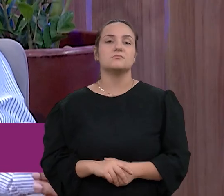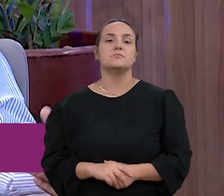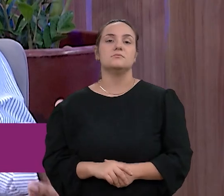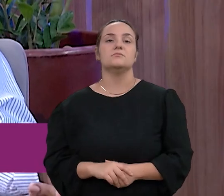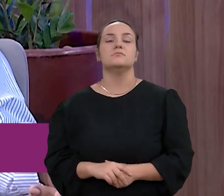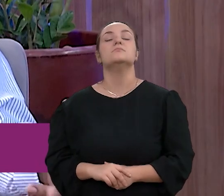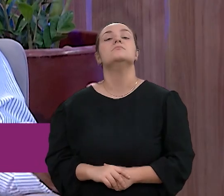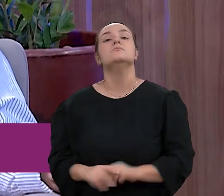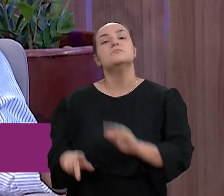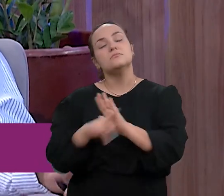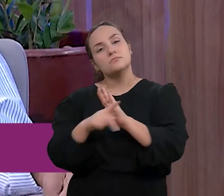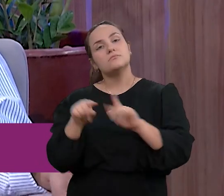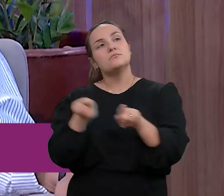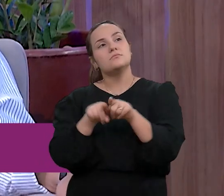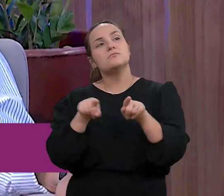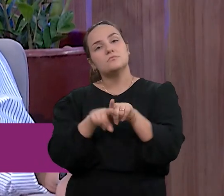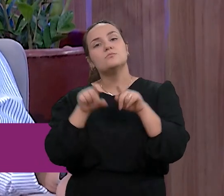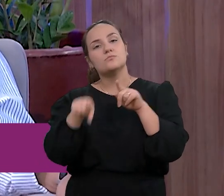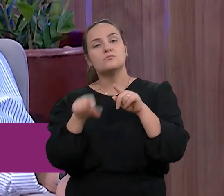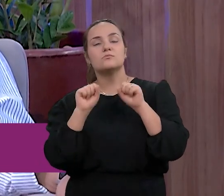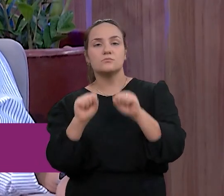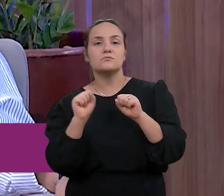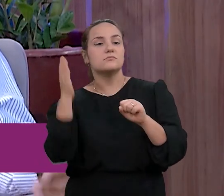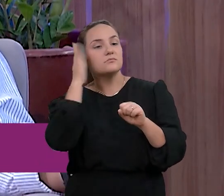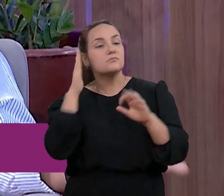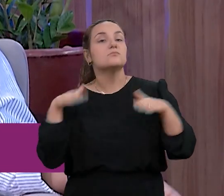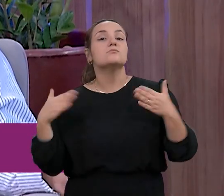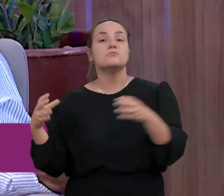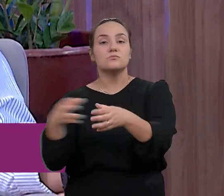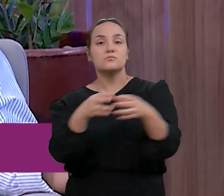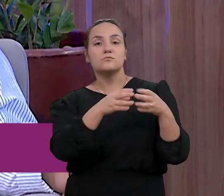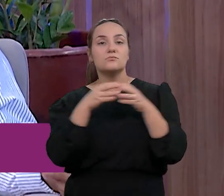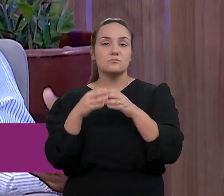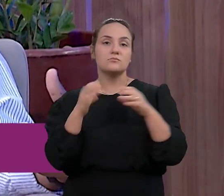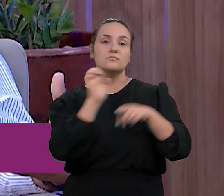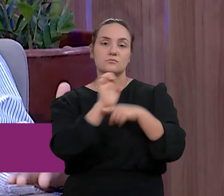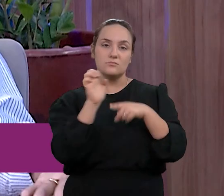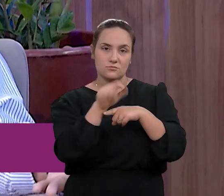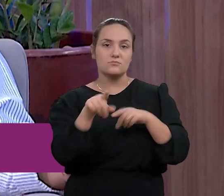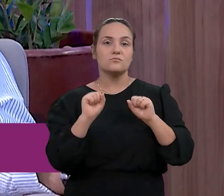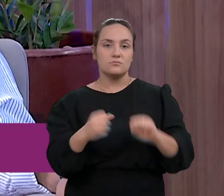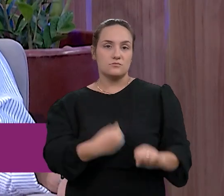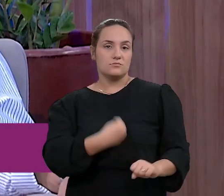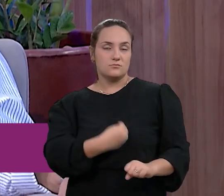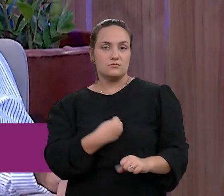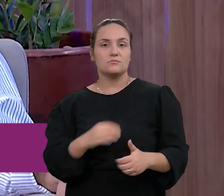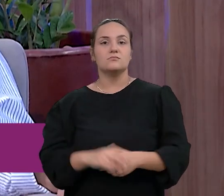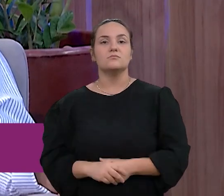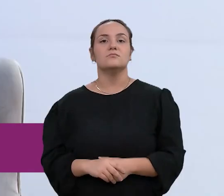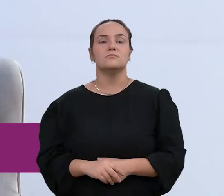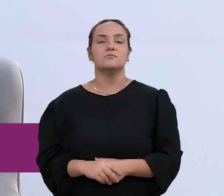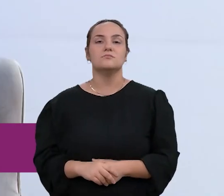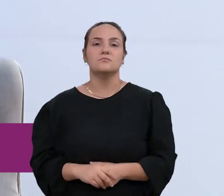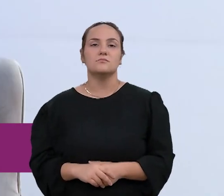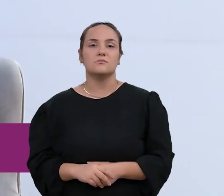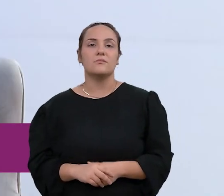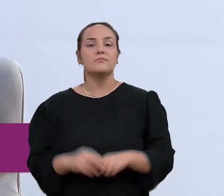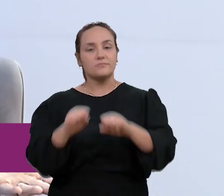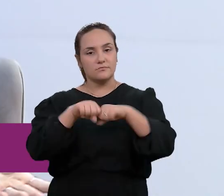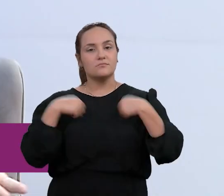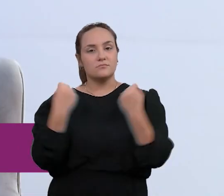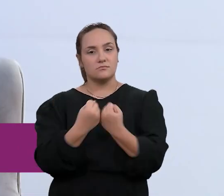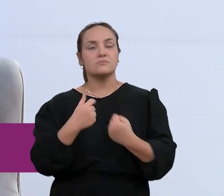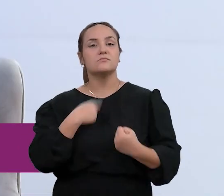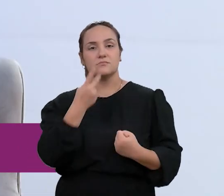e por esse contato as inclusive você pode saber onde tem os comitês estaduais nas quais você também pode participar e Esse